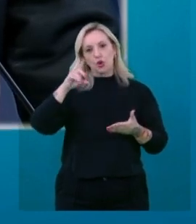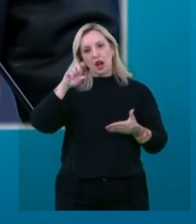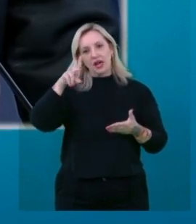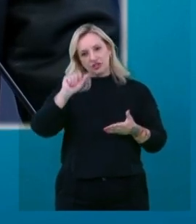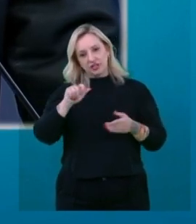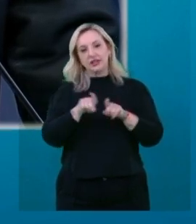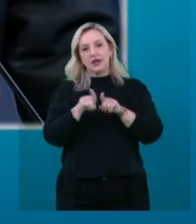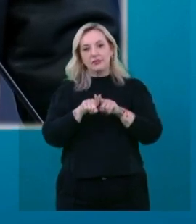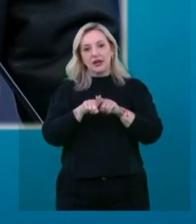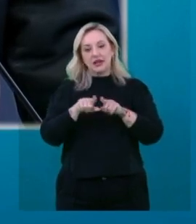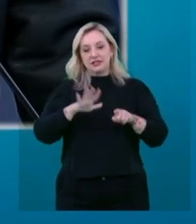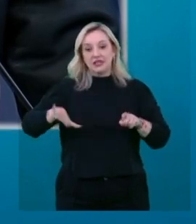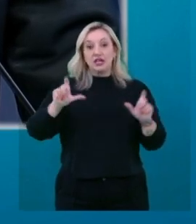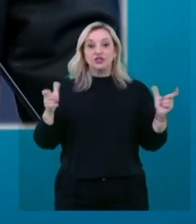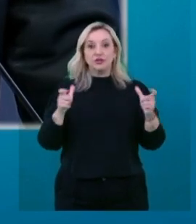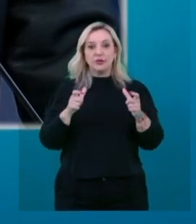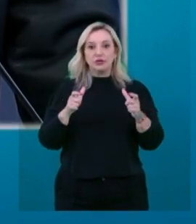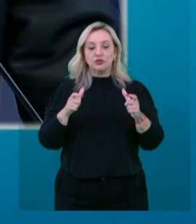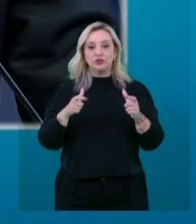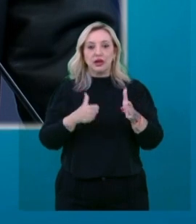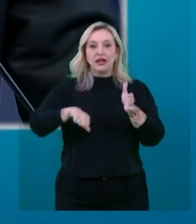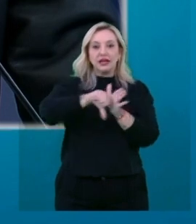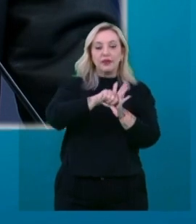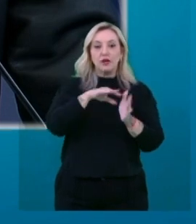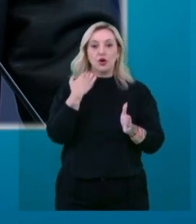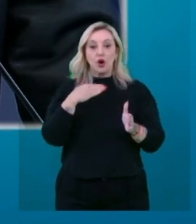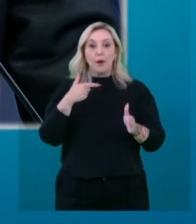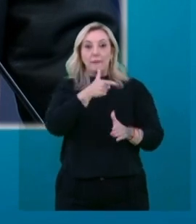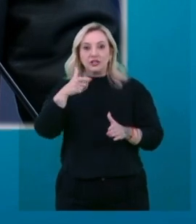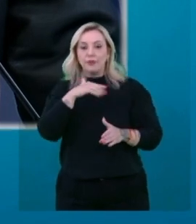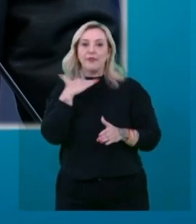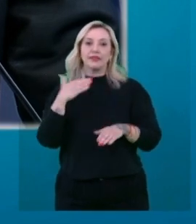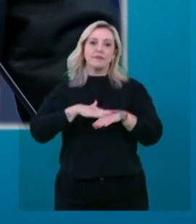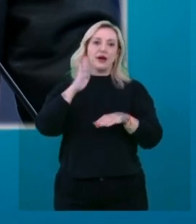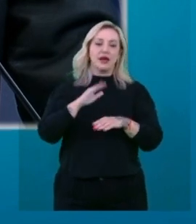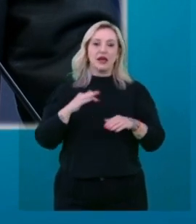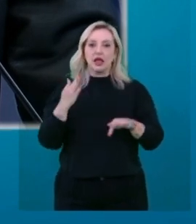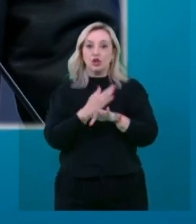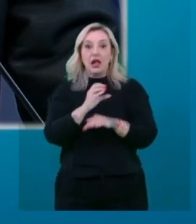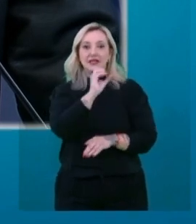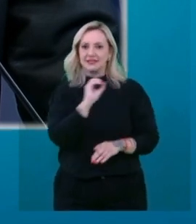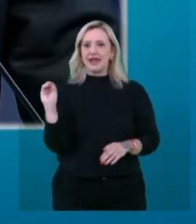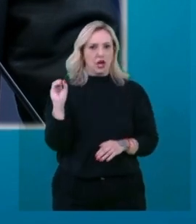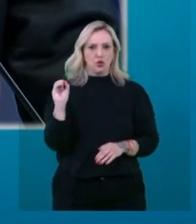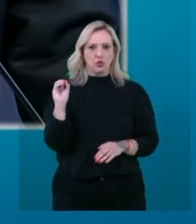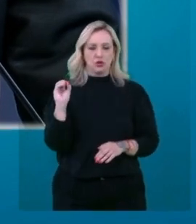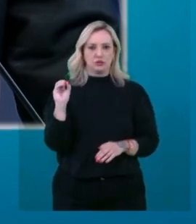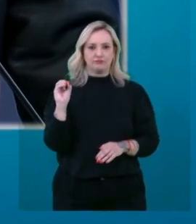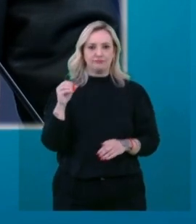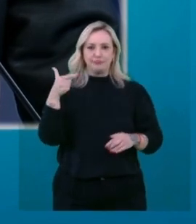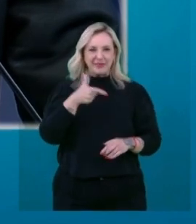diminuir muito o crime de rua e os bandidos estão matando cada vez mais bandido é Tolerância Zero com bandido é